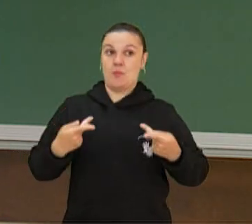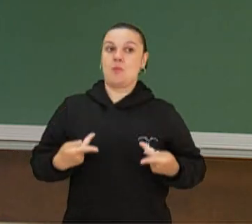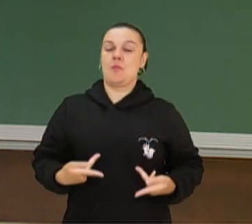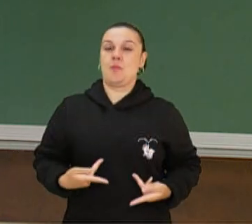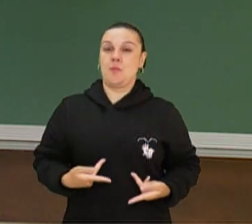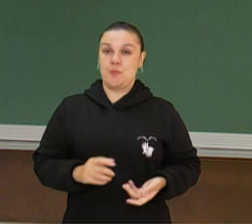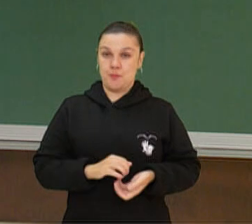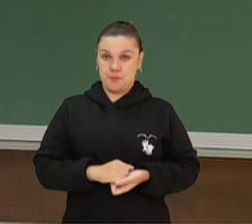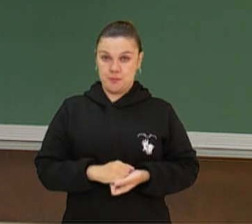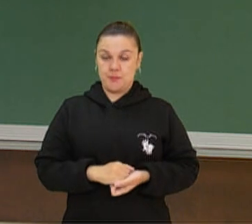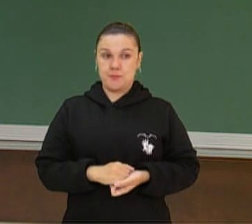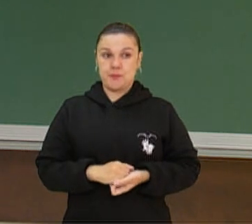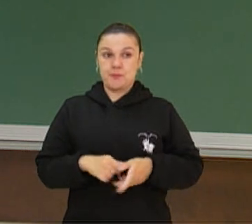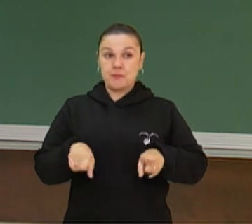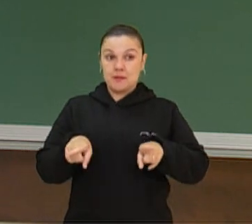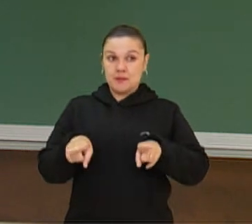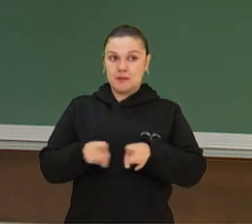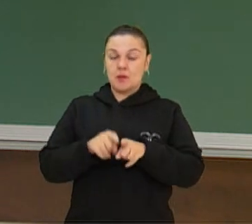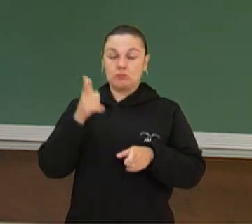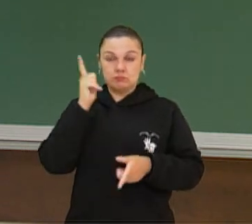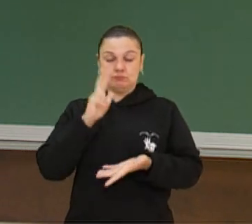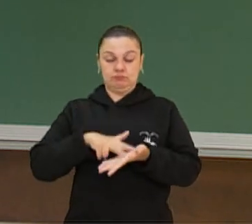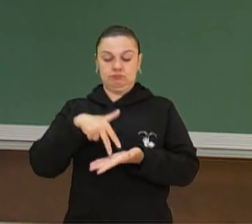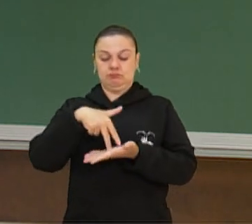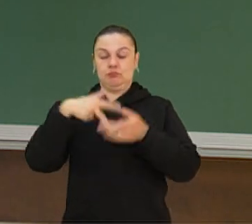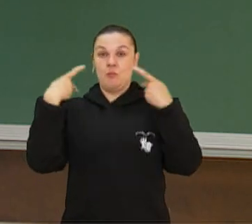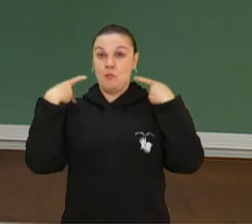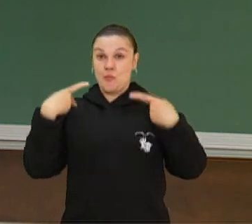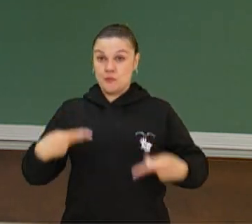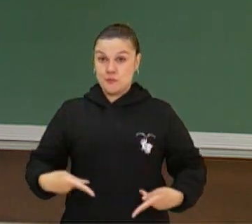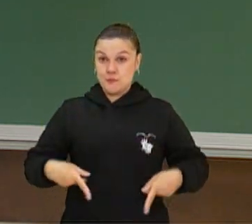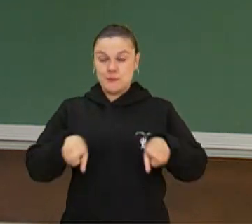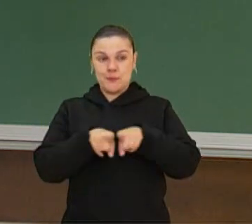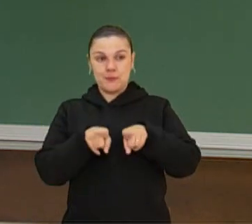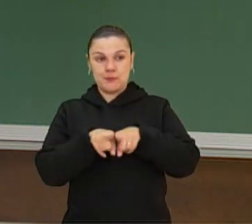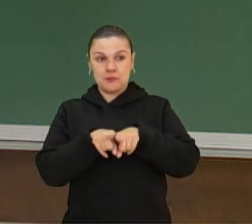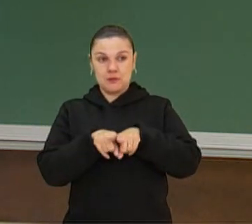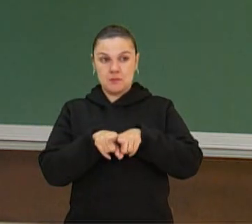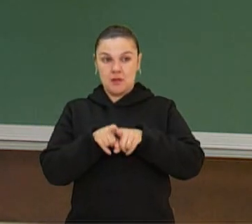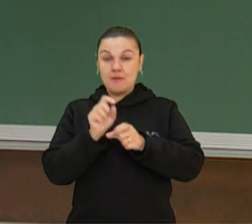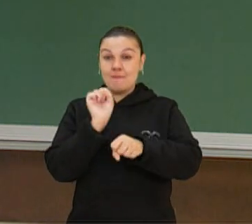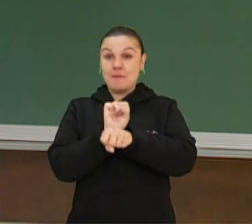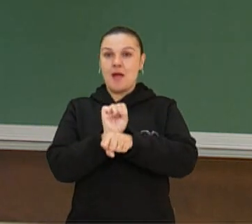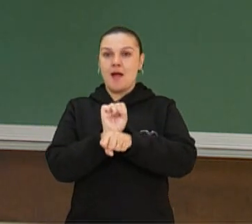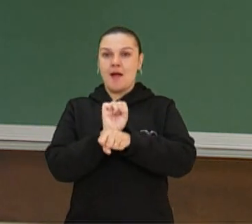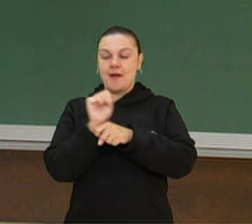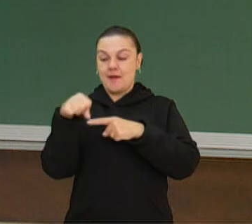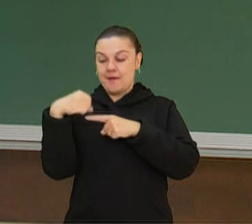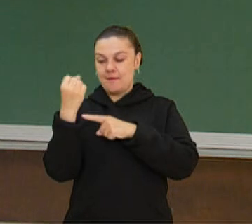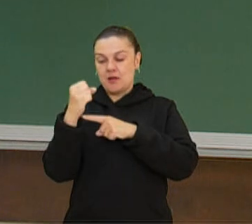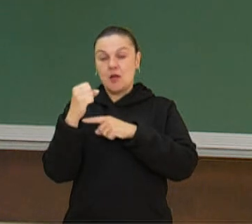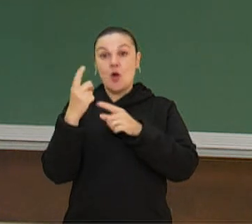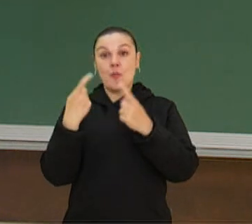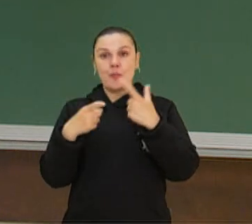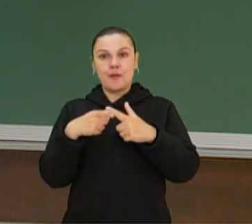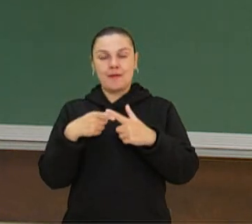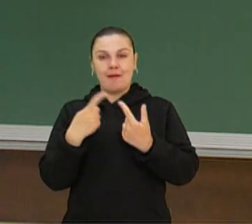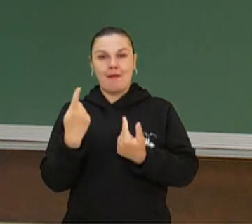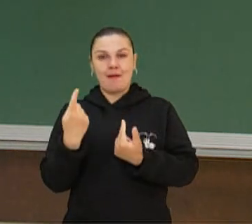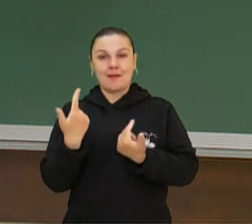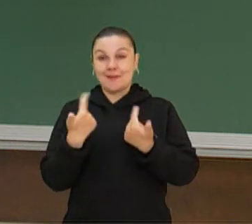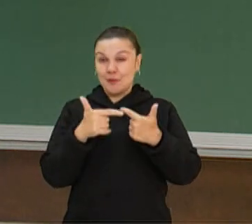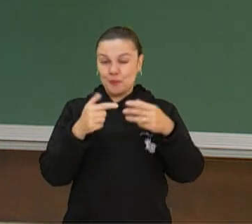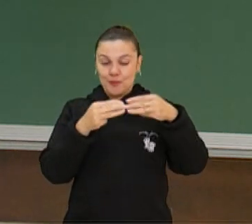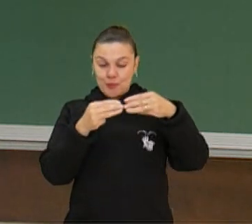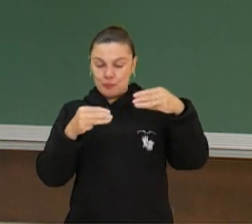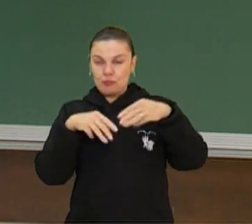vamos entender. Manutenção da postura, tá? Estabilidade das articulações. Então, as articulações sozinhas elas não são estáveis. Elas